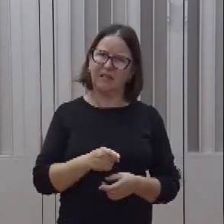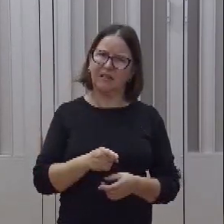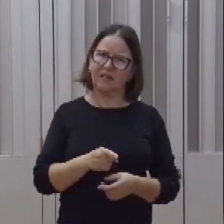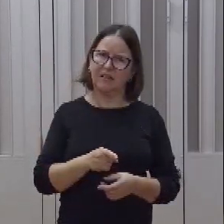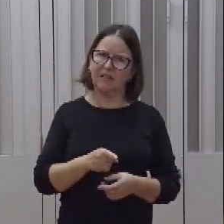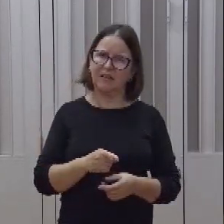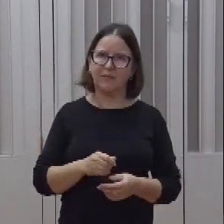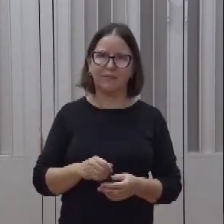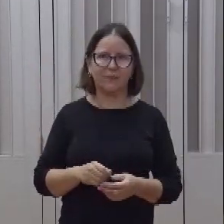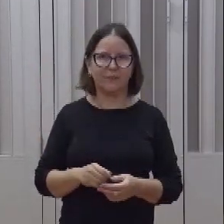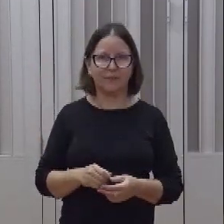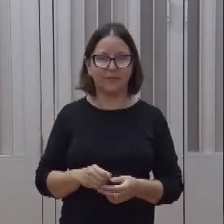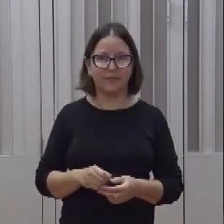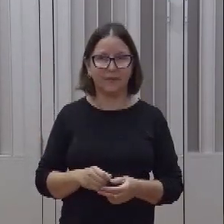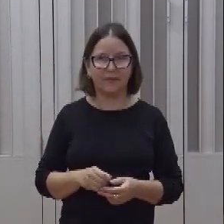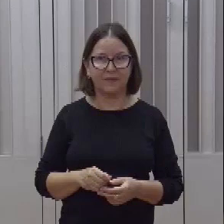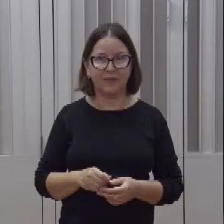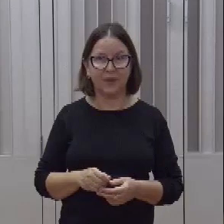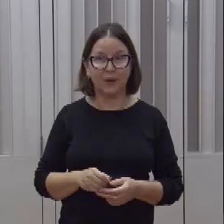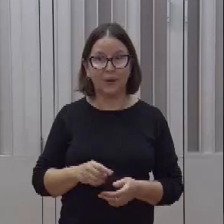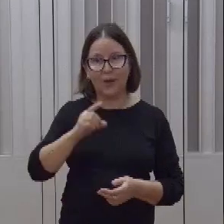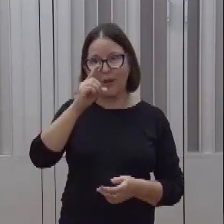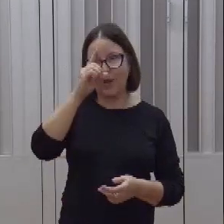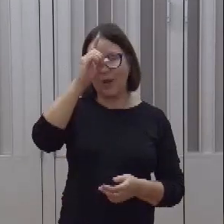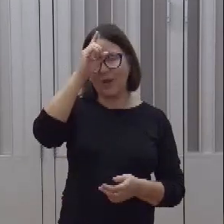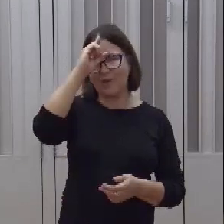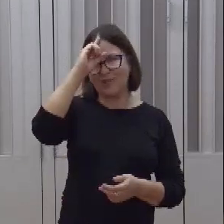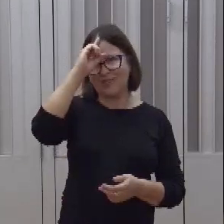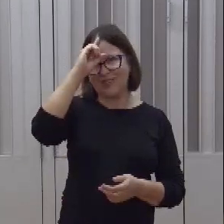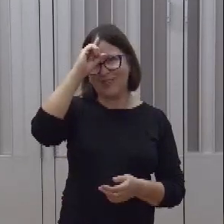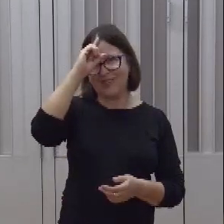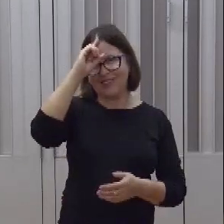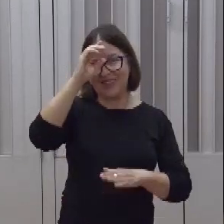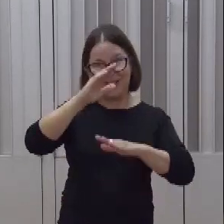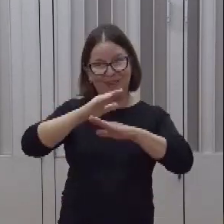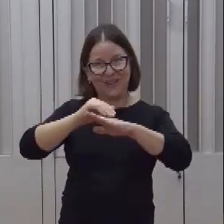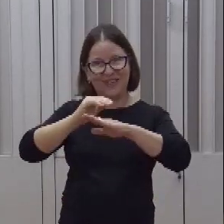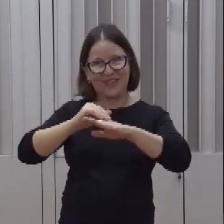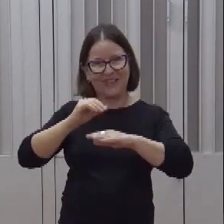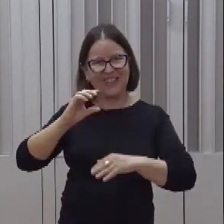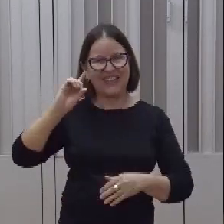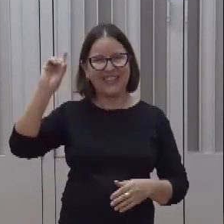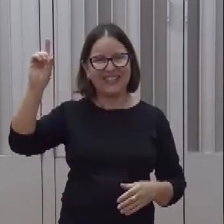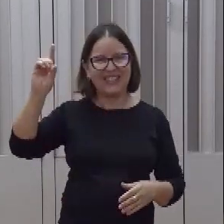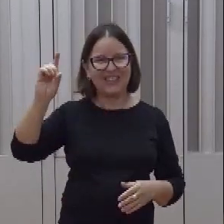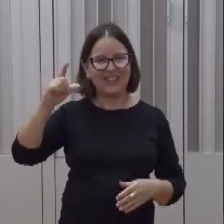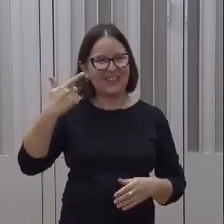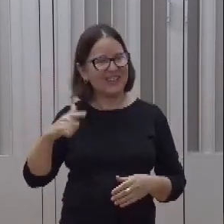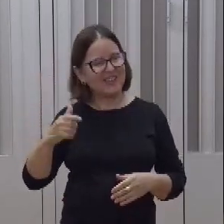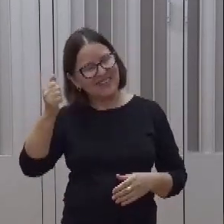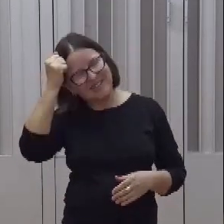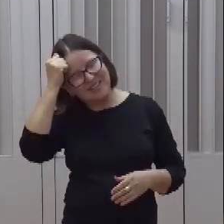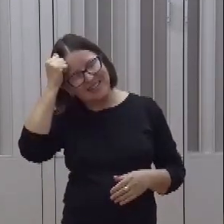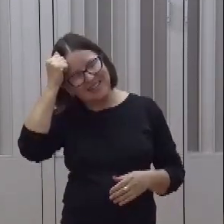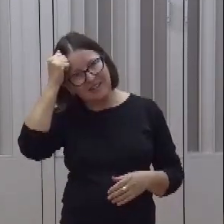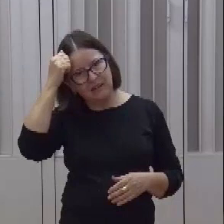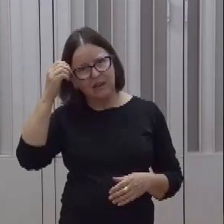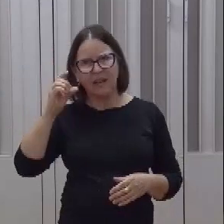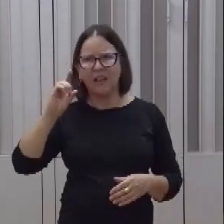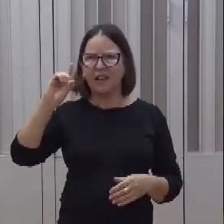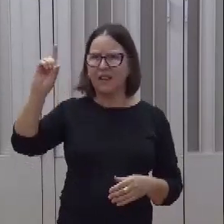Já que os dons e a vocação de Deus são sem arrependimento? Deus vai fazer isto?